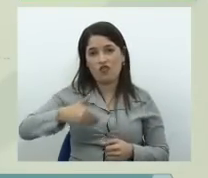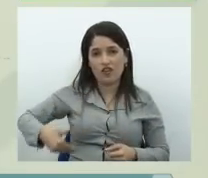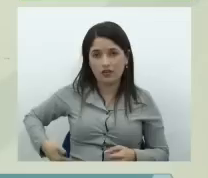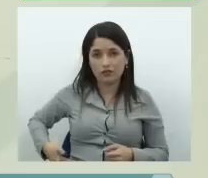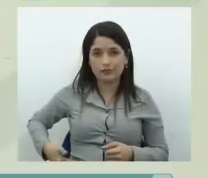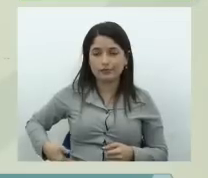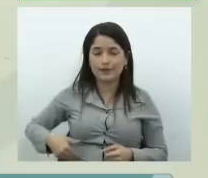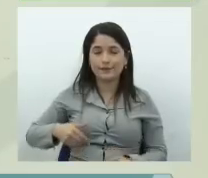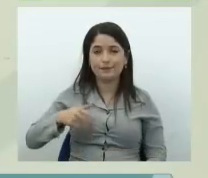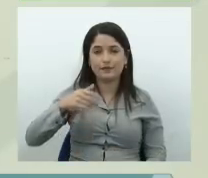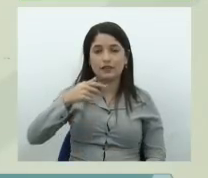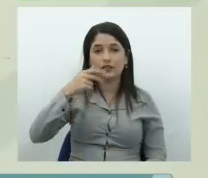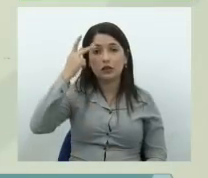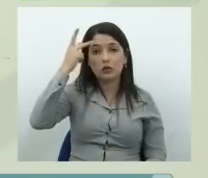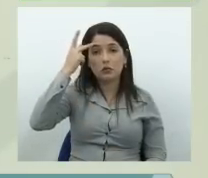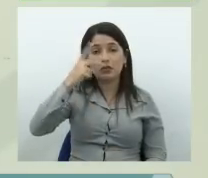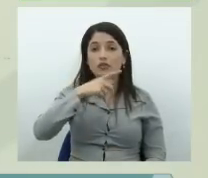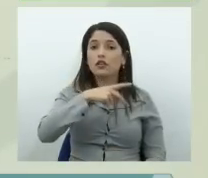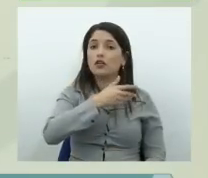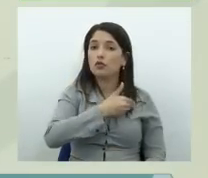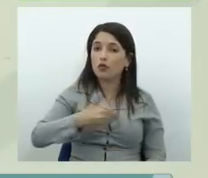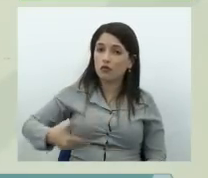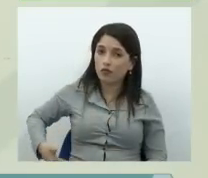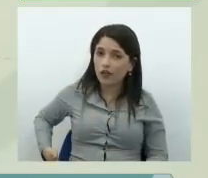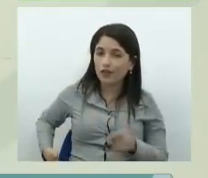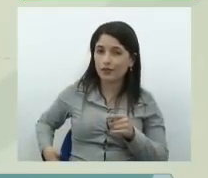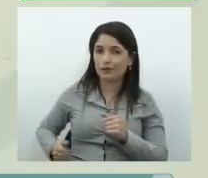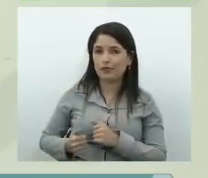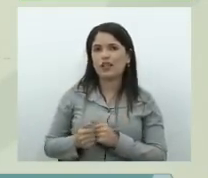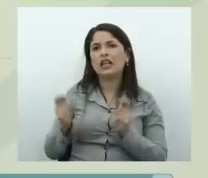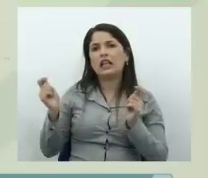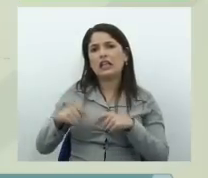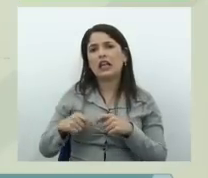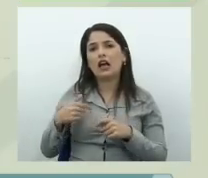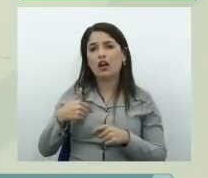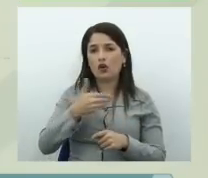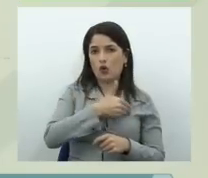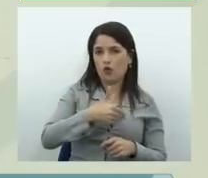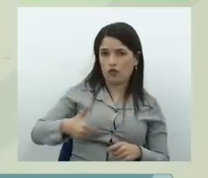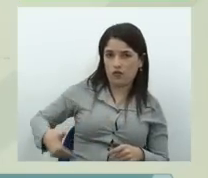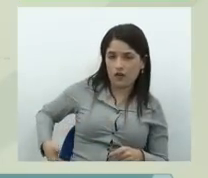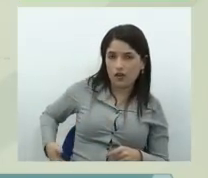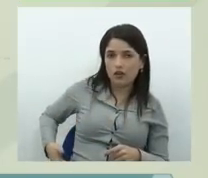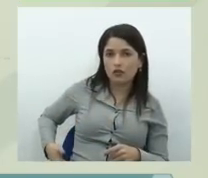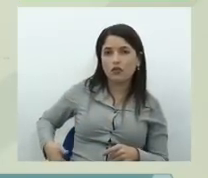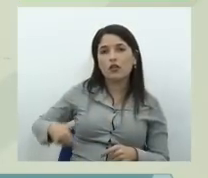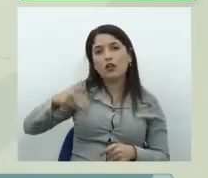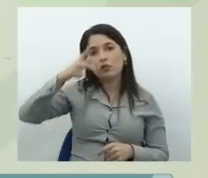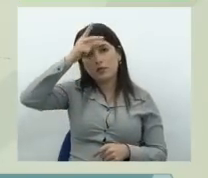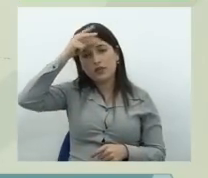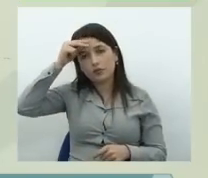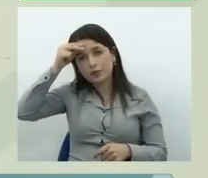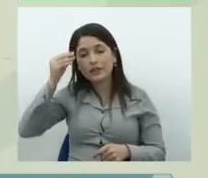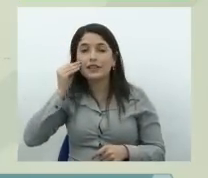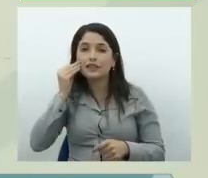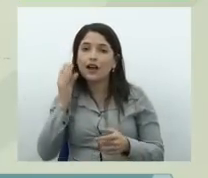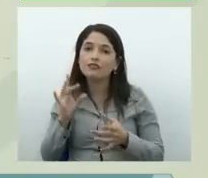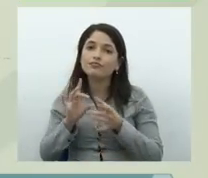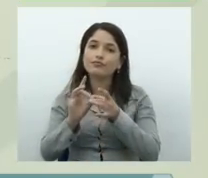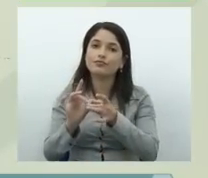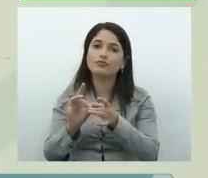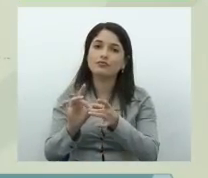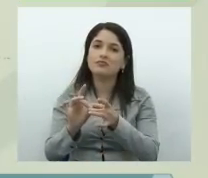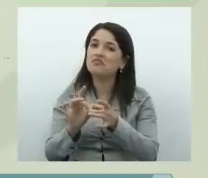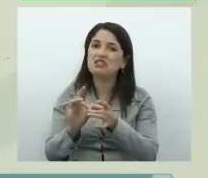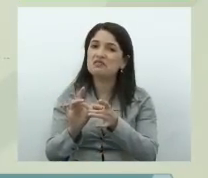por falta de entrosamento do governo municipal com o governo estadual, nós perdemos, e quem perde é o